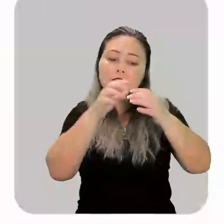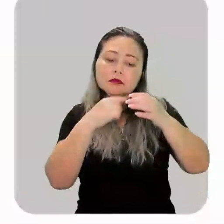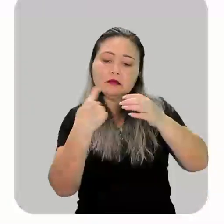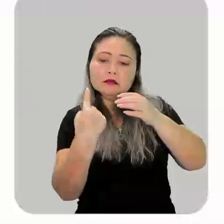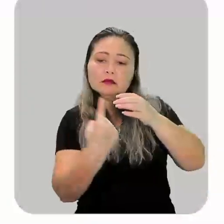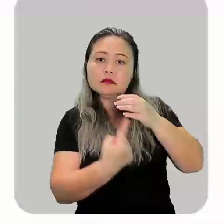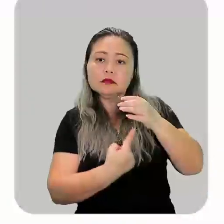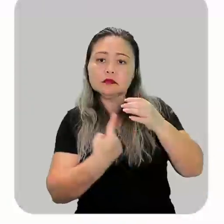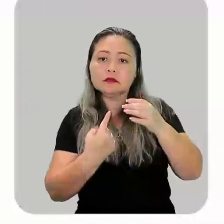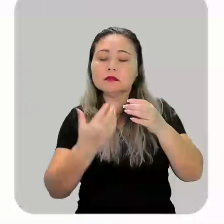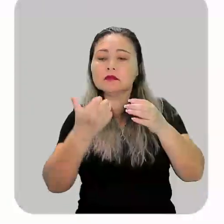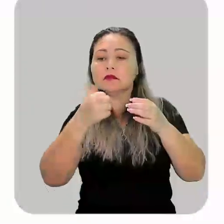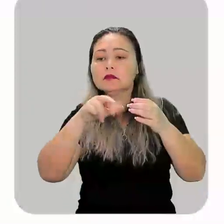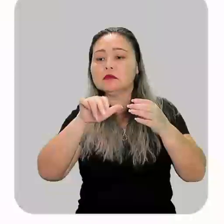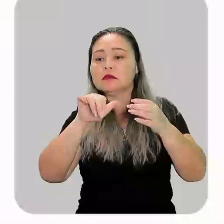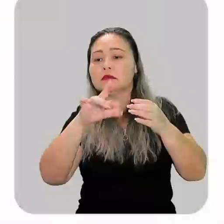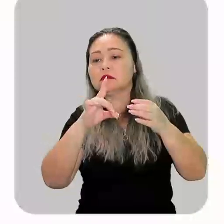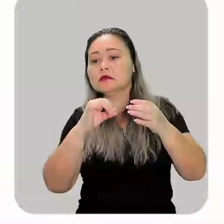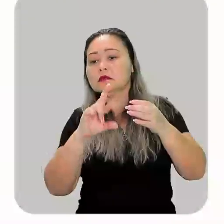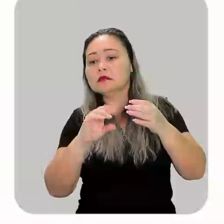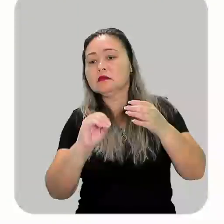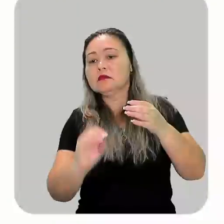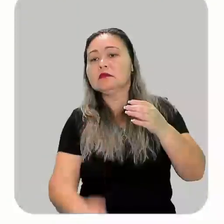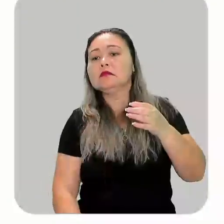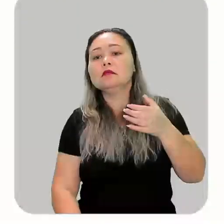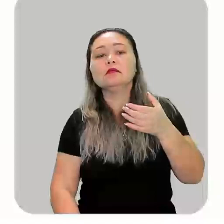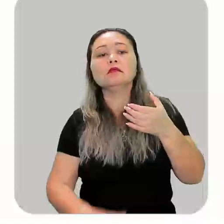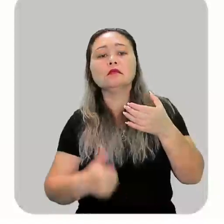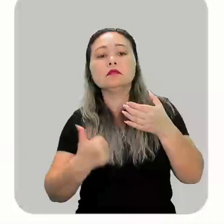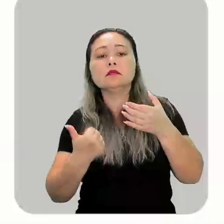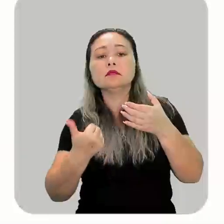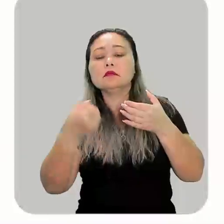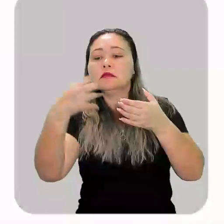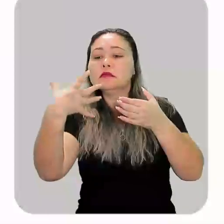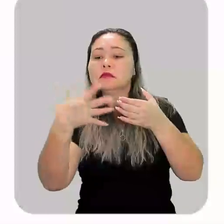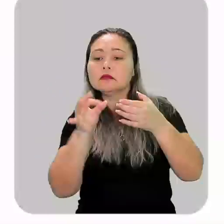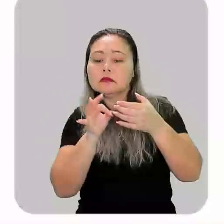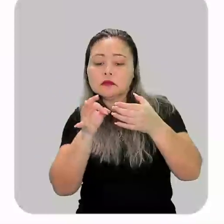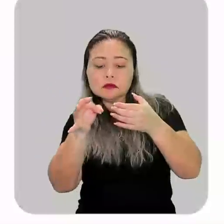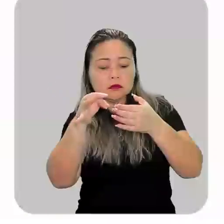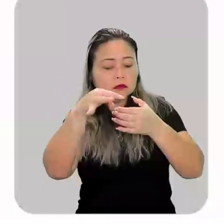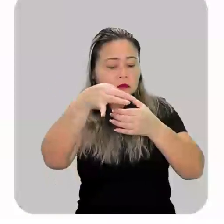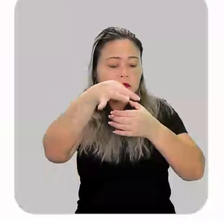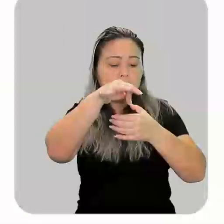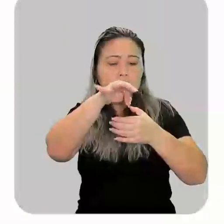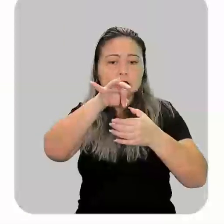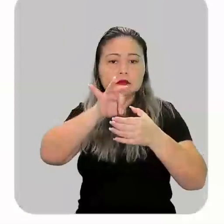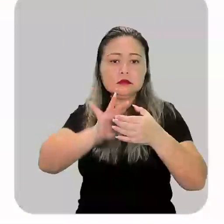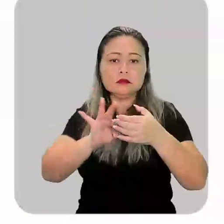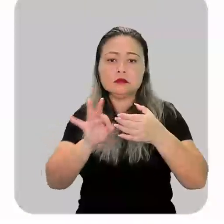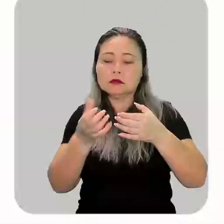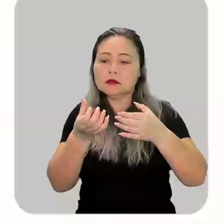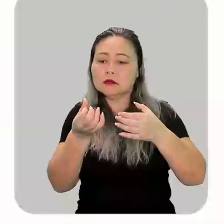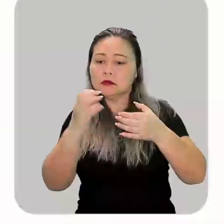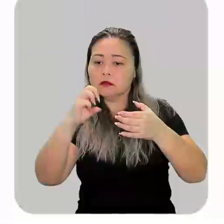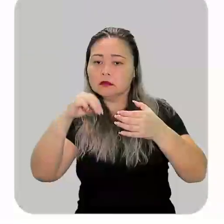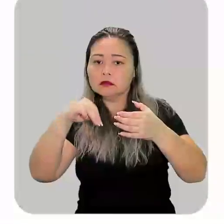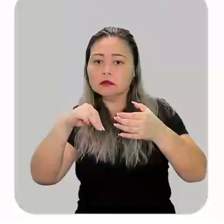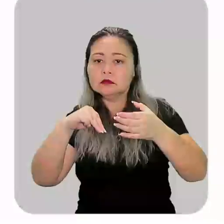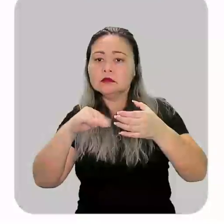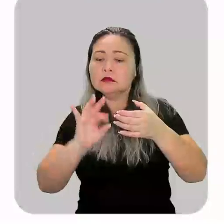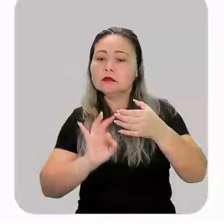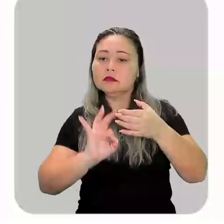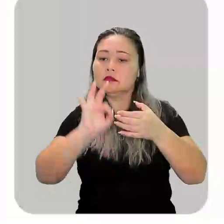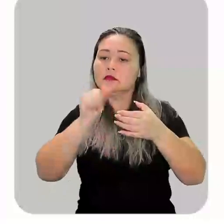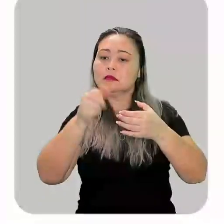de formato cilíndrico com as seguintes medidas: diâmetro 6 centímetros